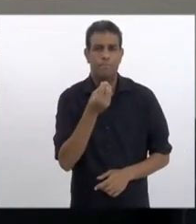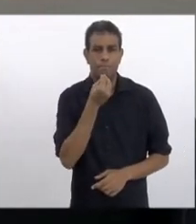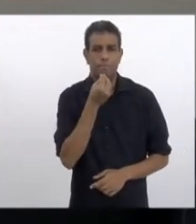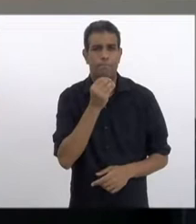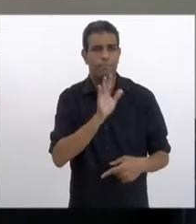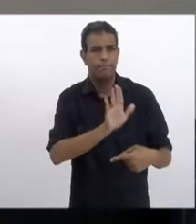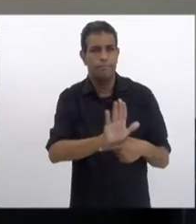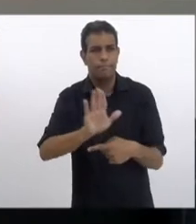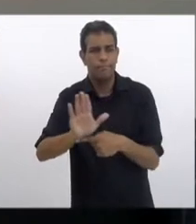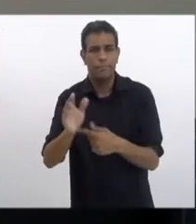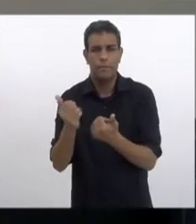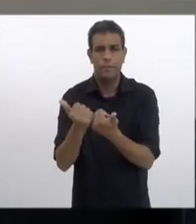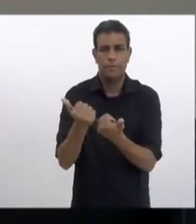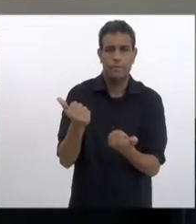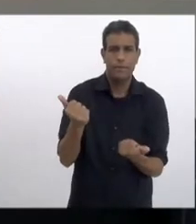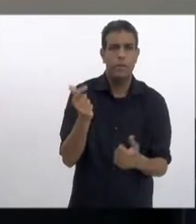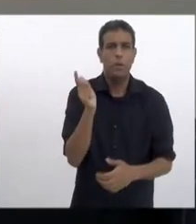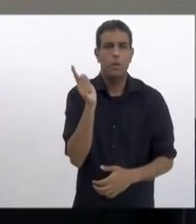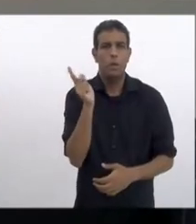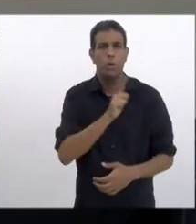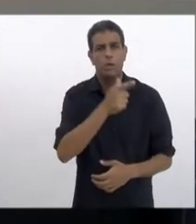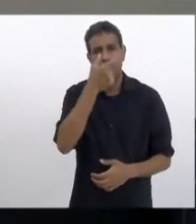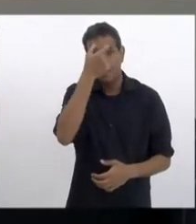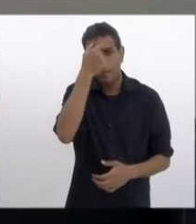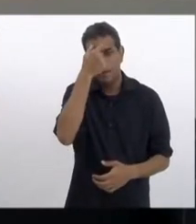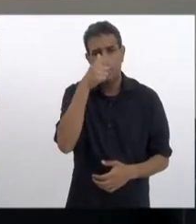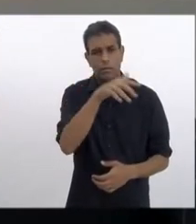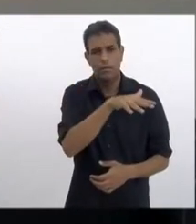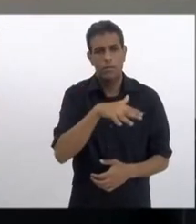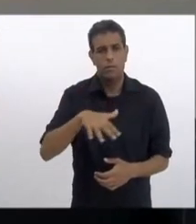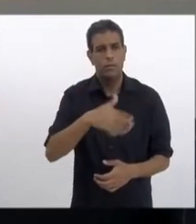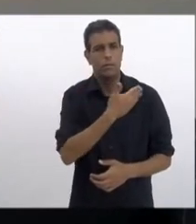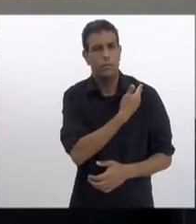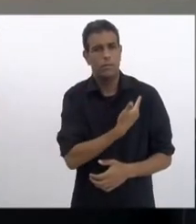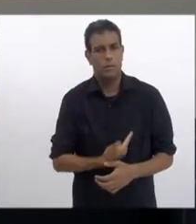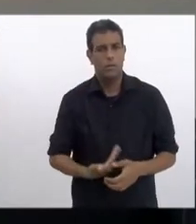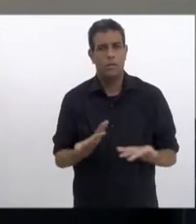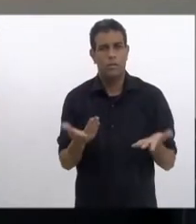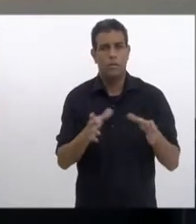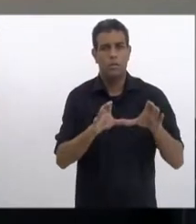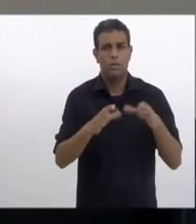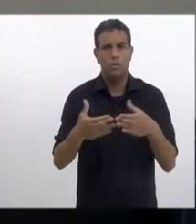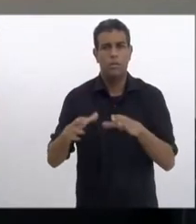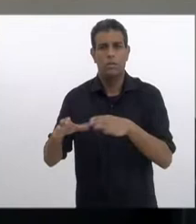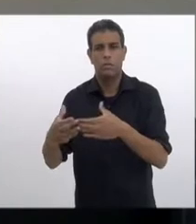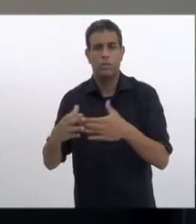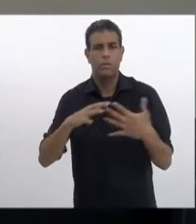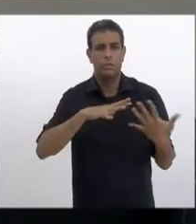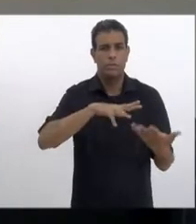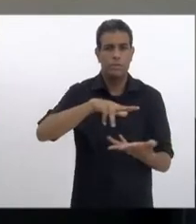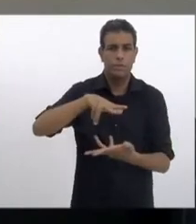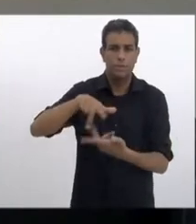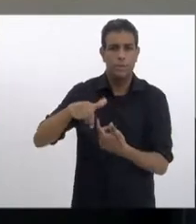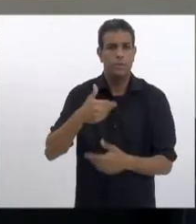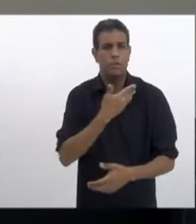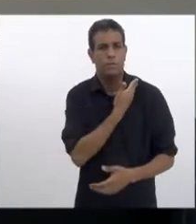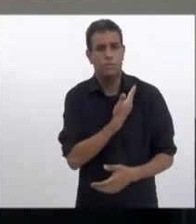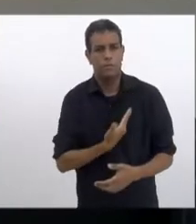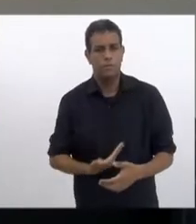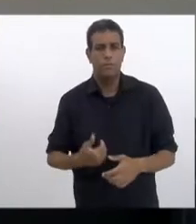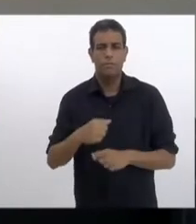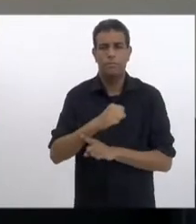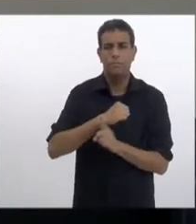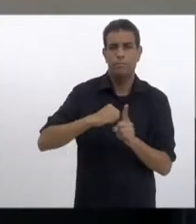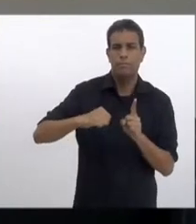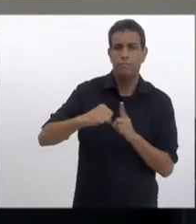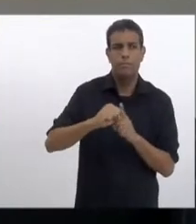bases e evidências, aumento da conscientização pública para que a comunidade internacional, governos, sociedade